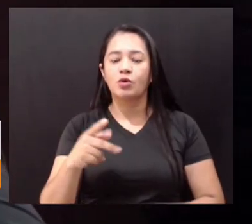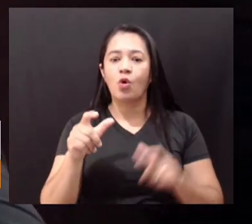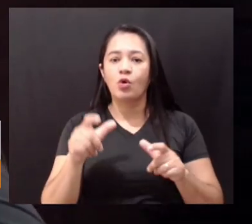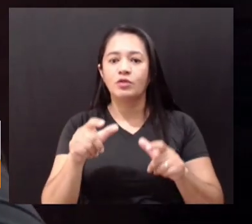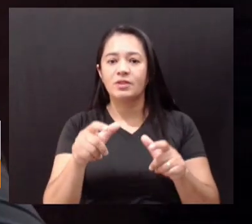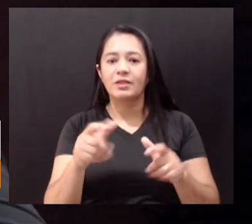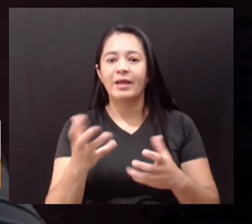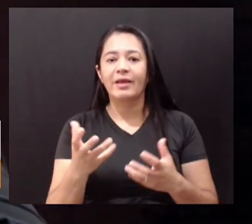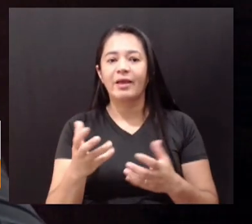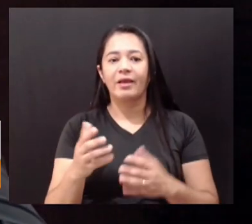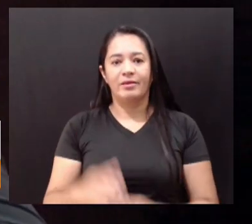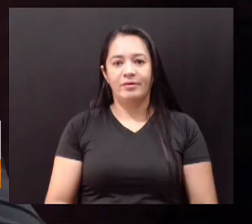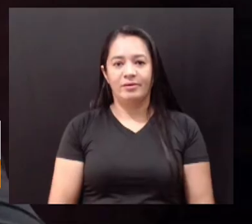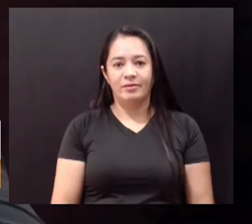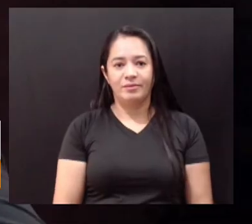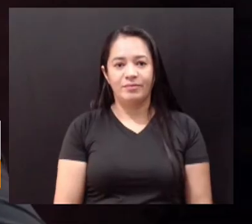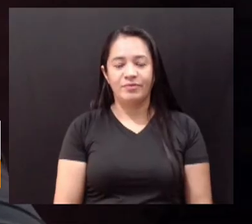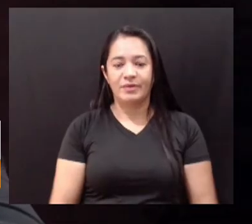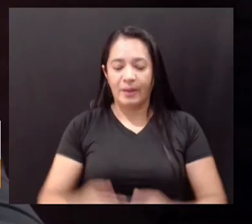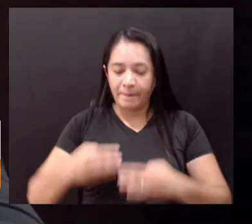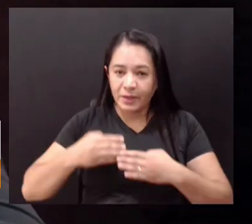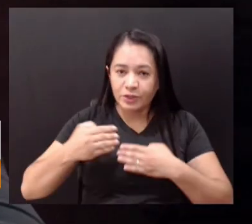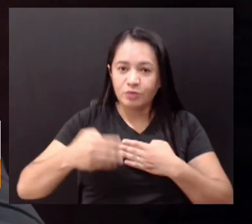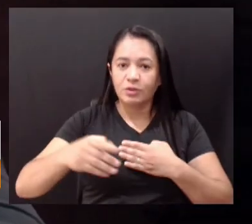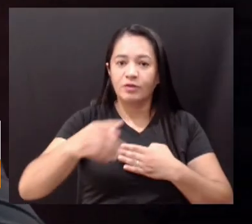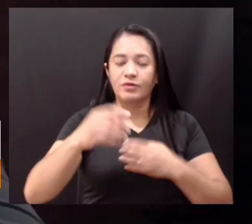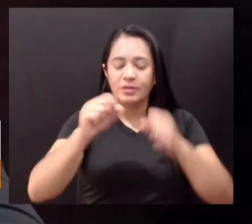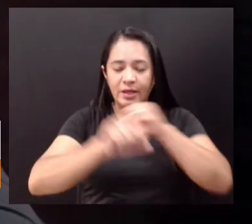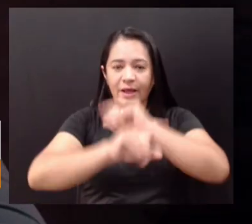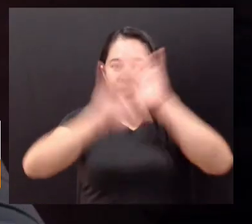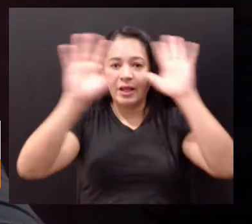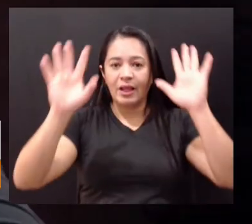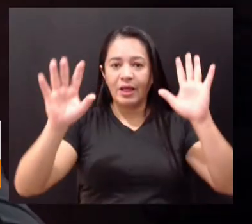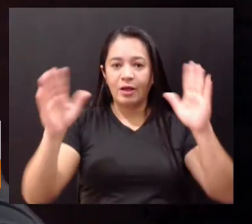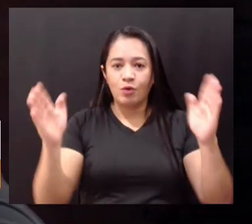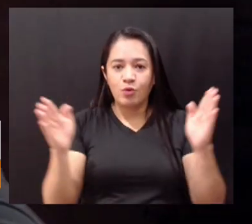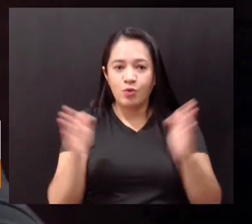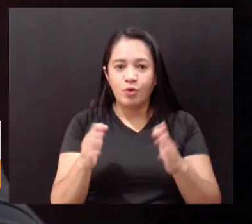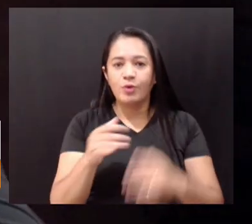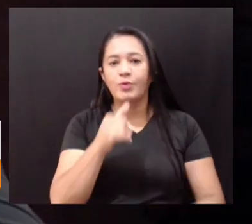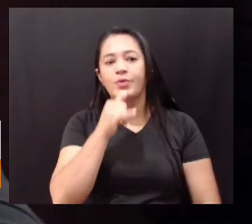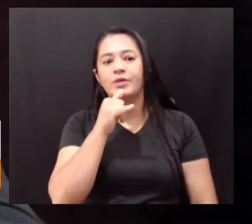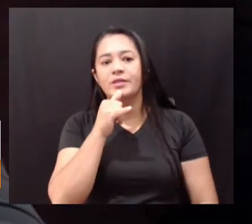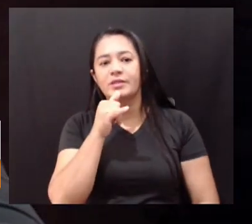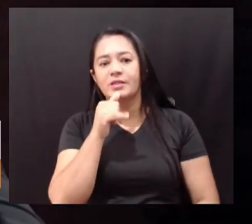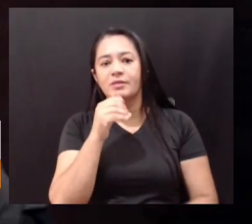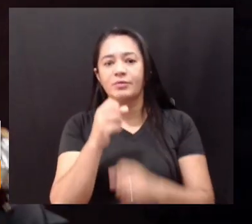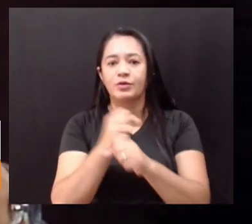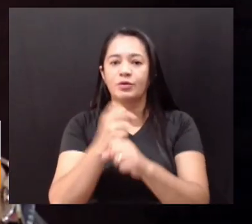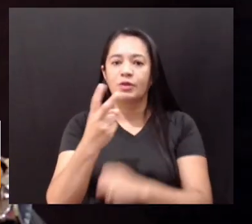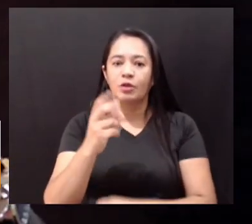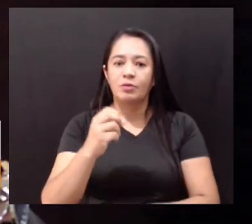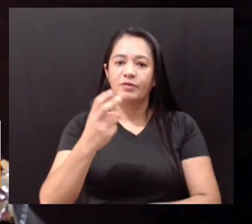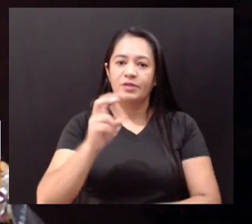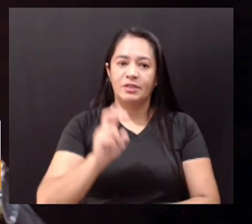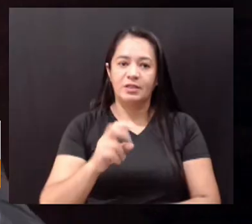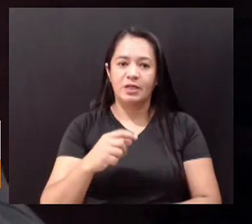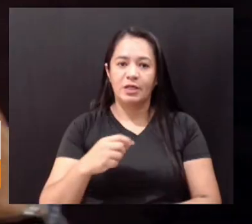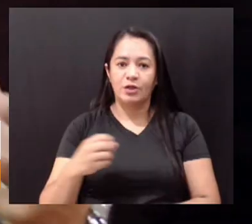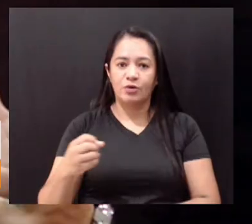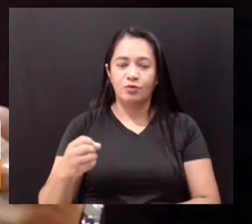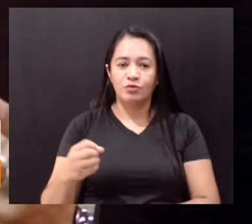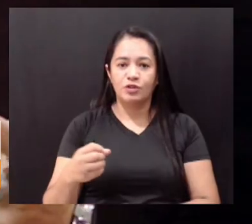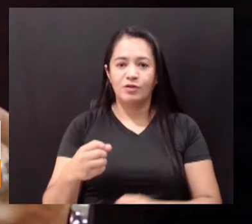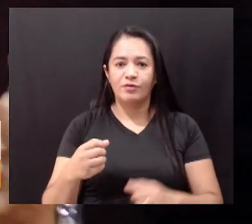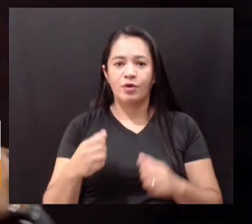do momento que você vai tendo essa clareza mais no curto prazo, como por exemplo, no final de 2025, eu tive um ano nota 10. O que que eu